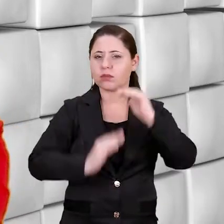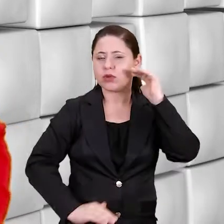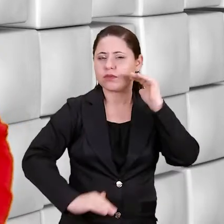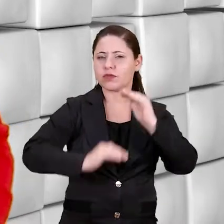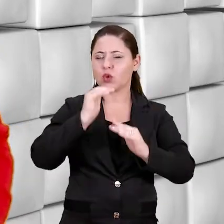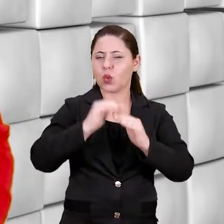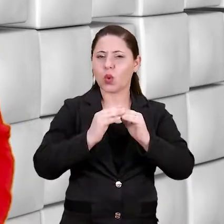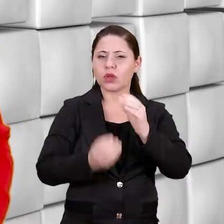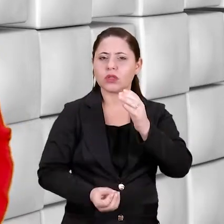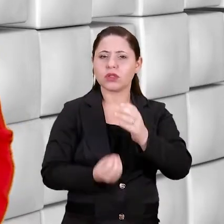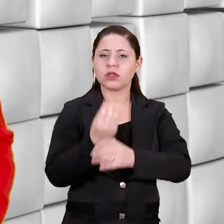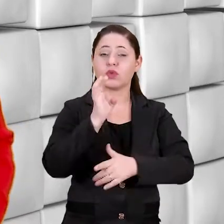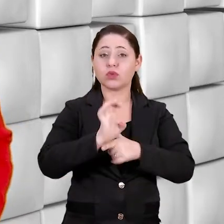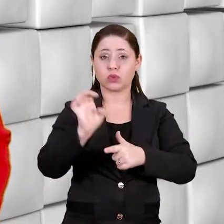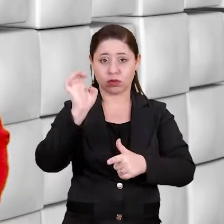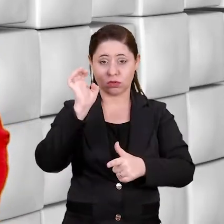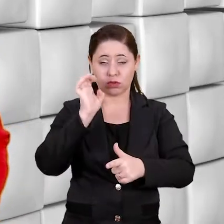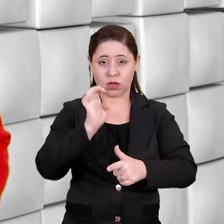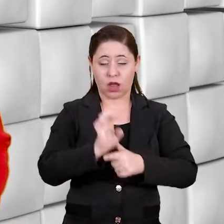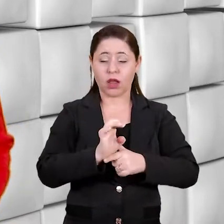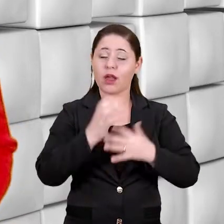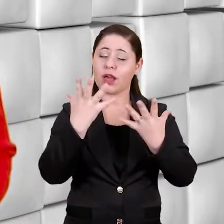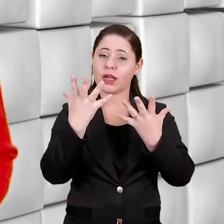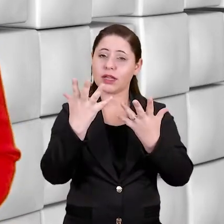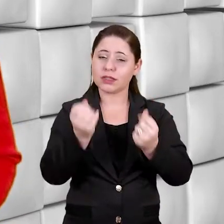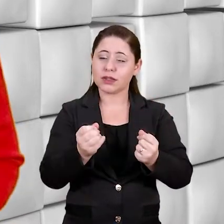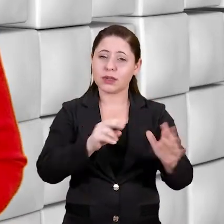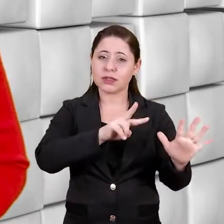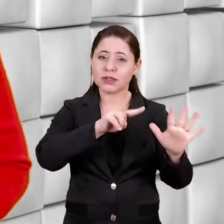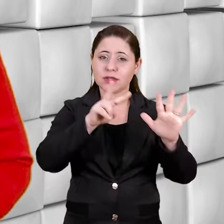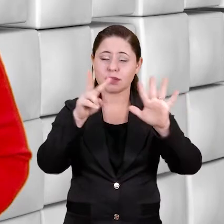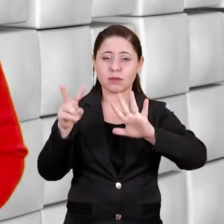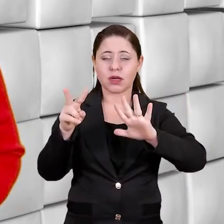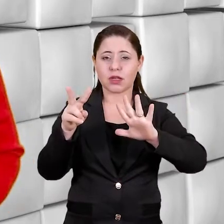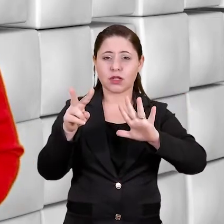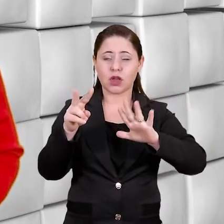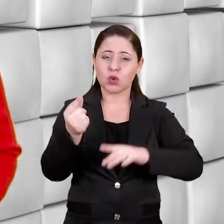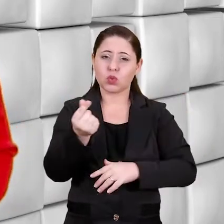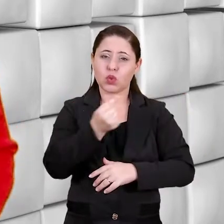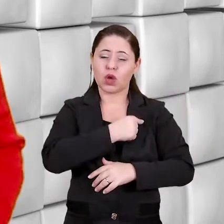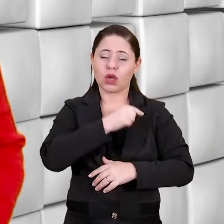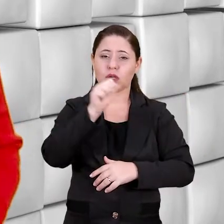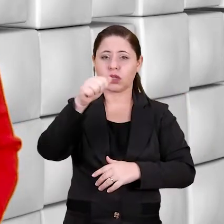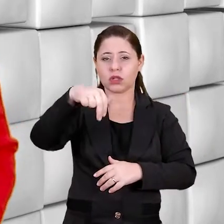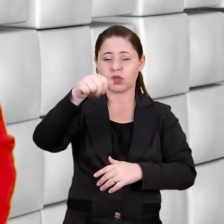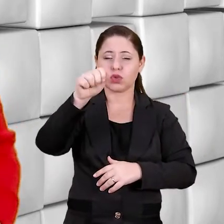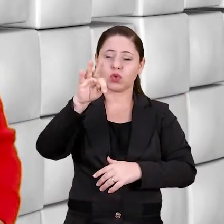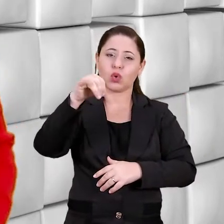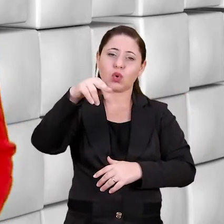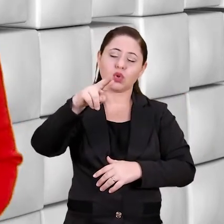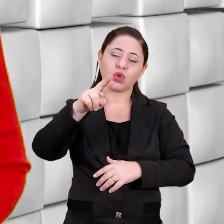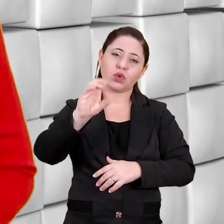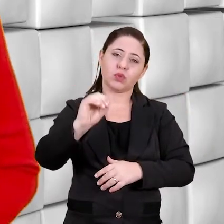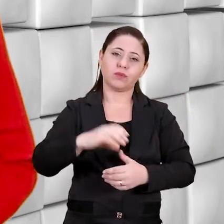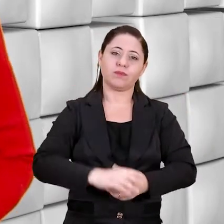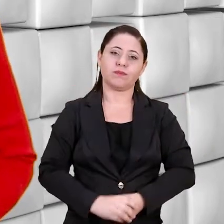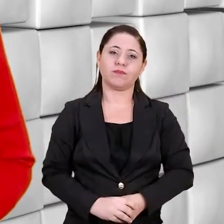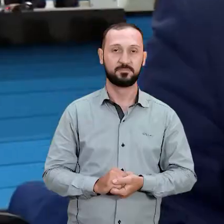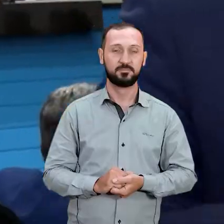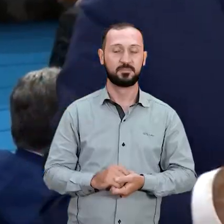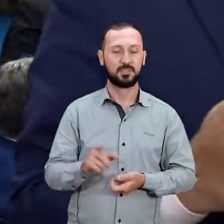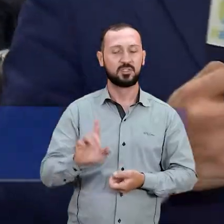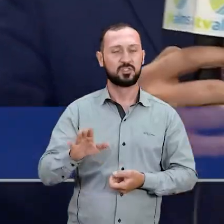na profissão desde a criação do Estado, receberam na última semana a Comenda Antônio